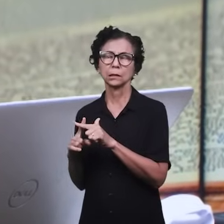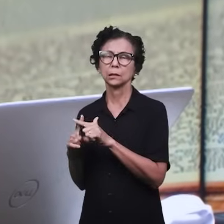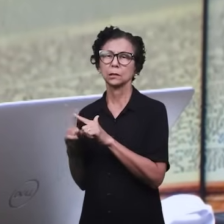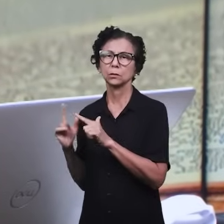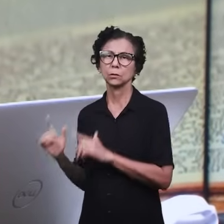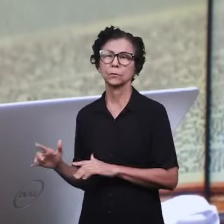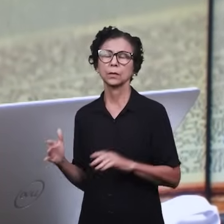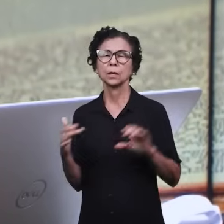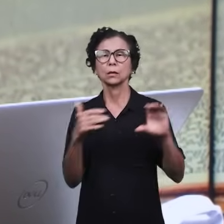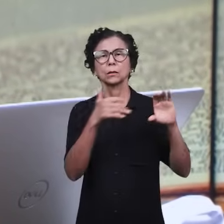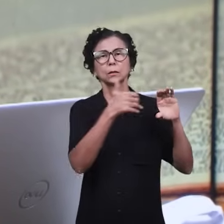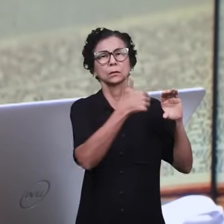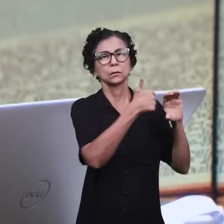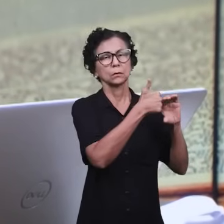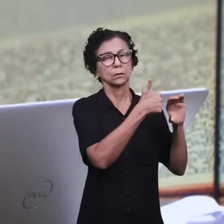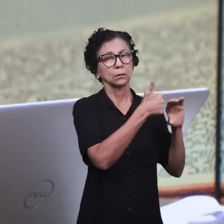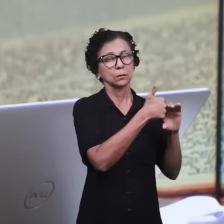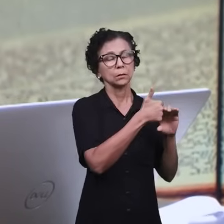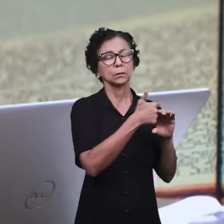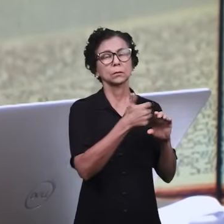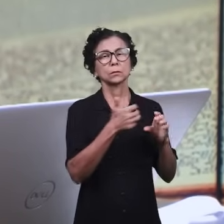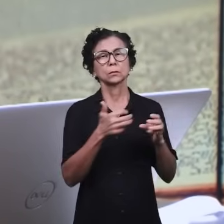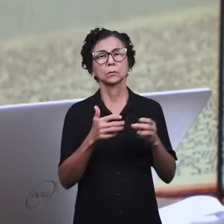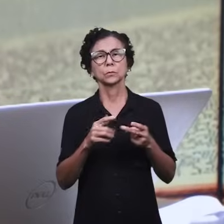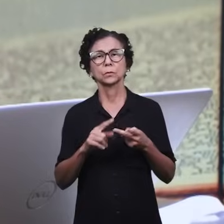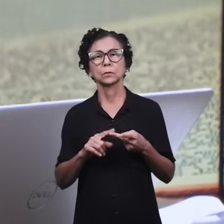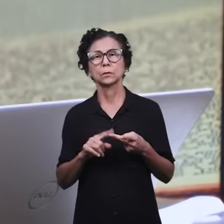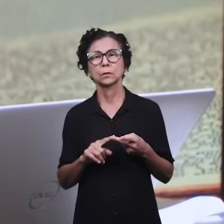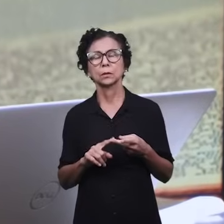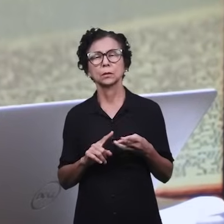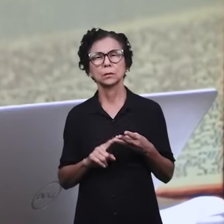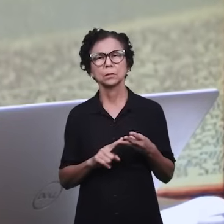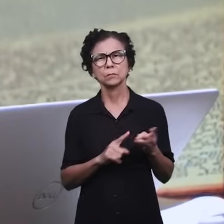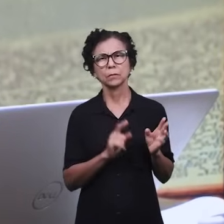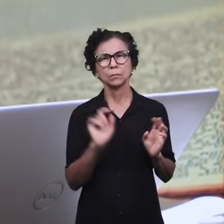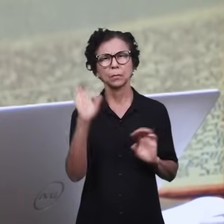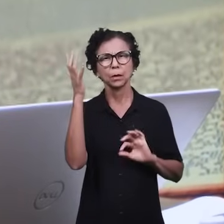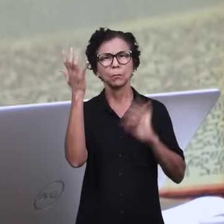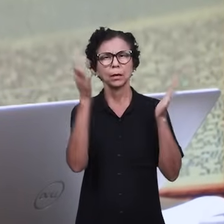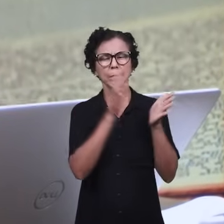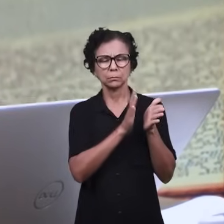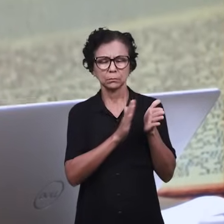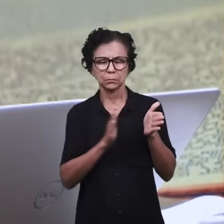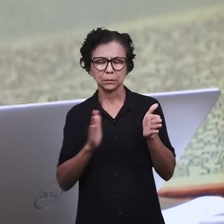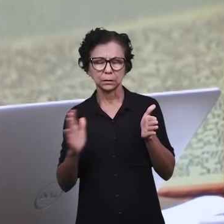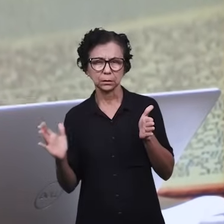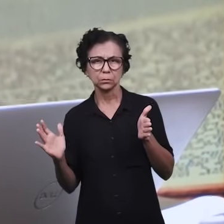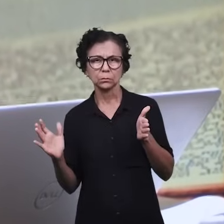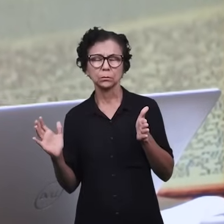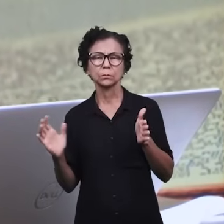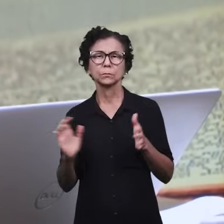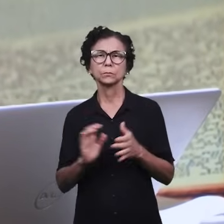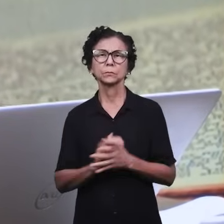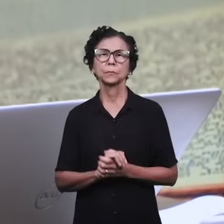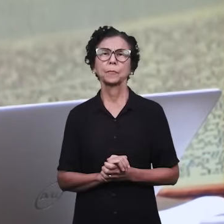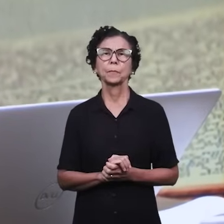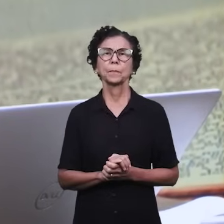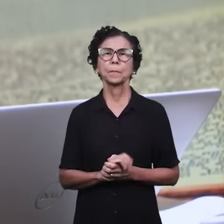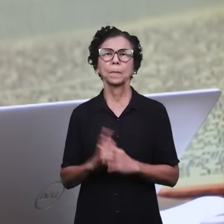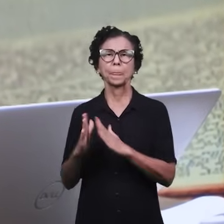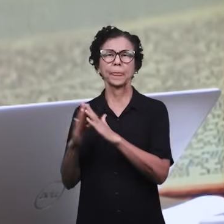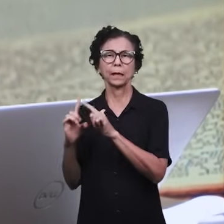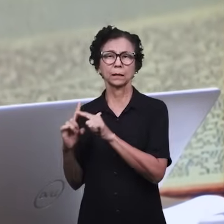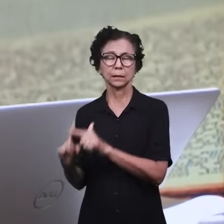da igreja, do cristianismo, do evangelho e da sequência de fatos que aconteceu na história, em que trouxe